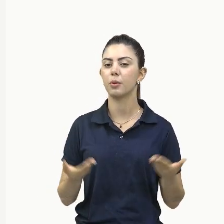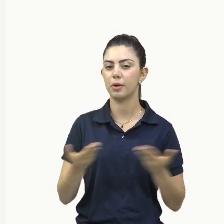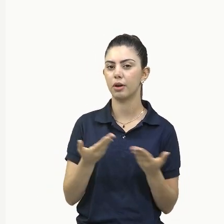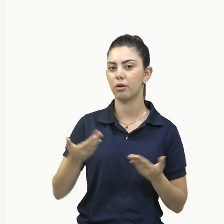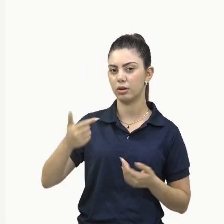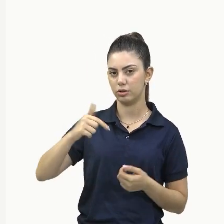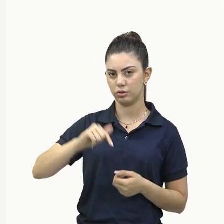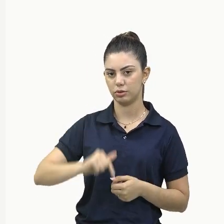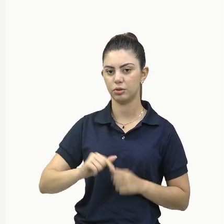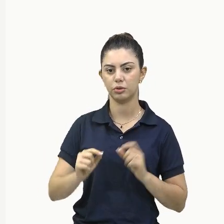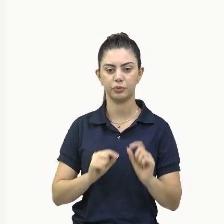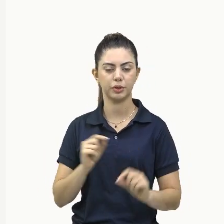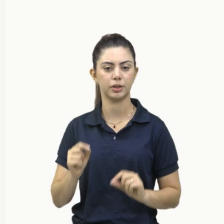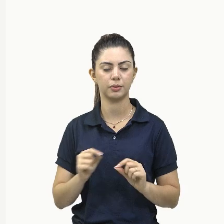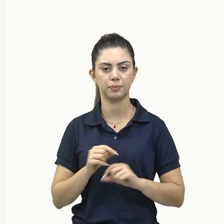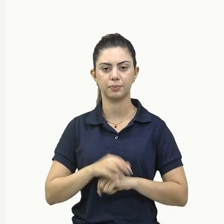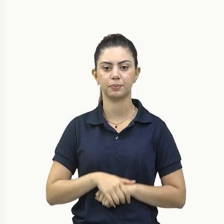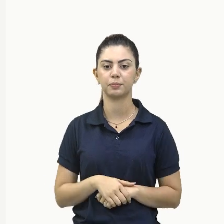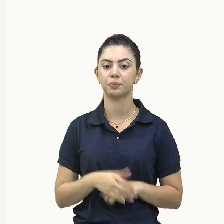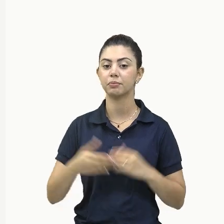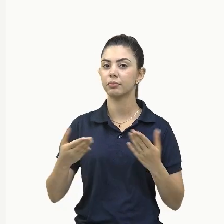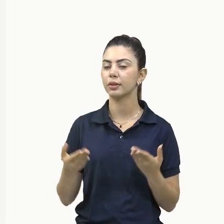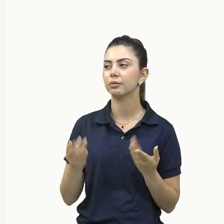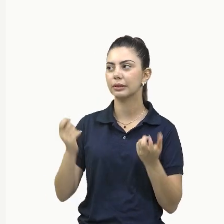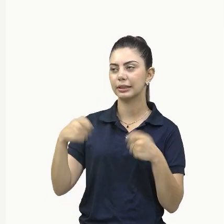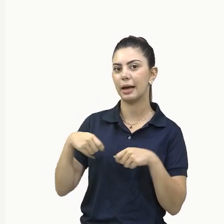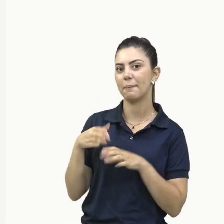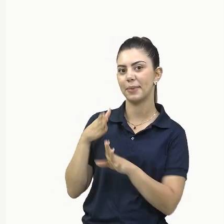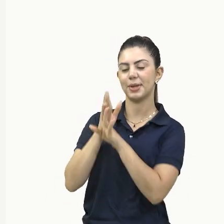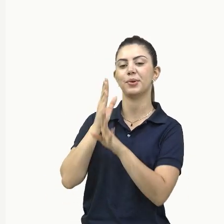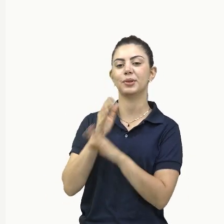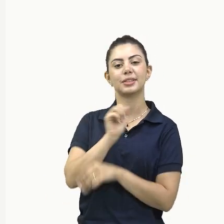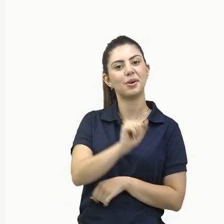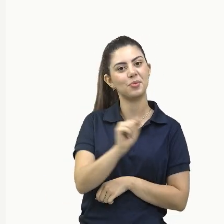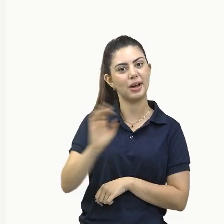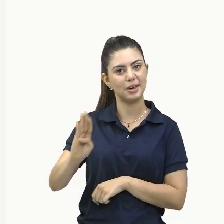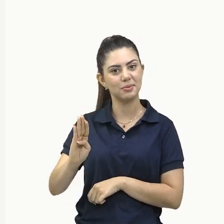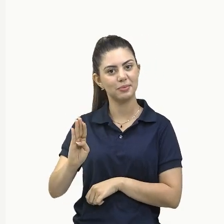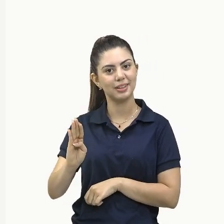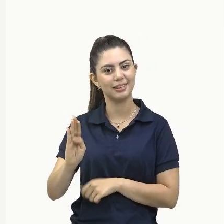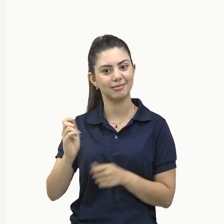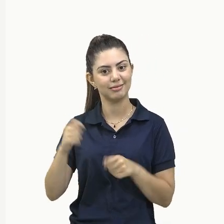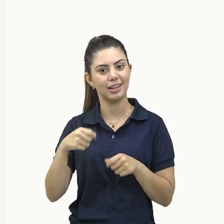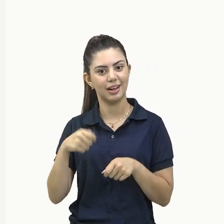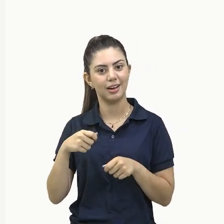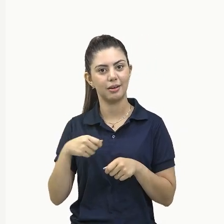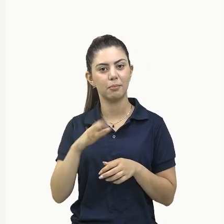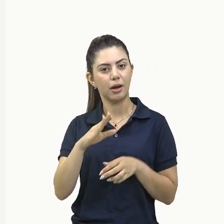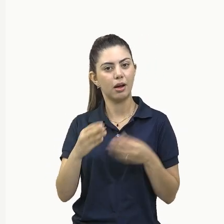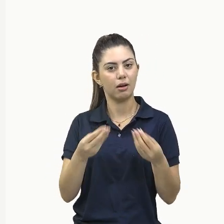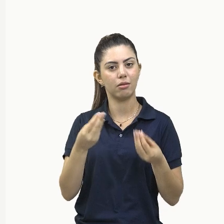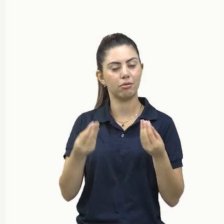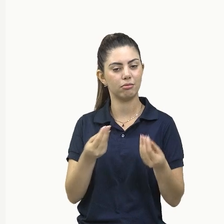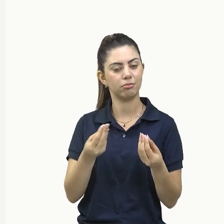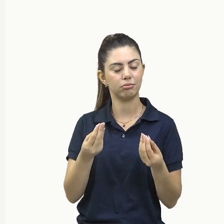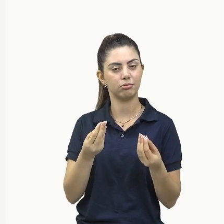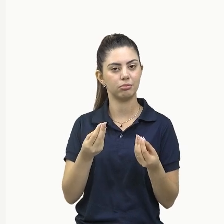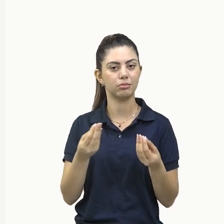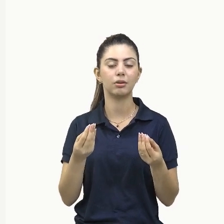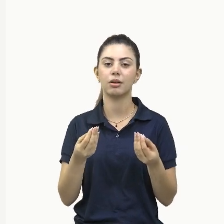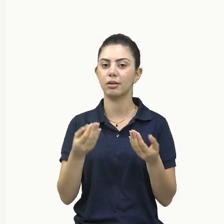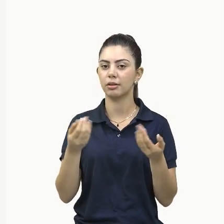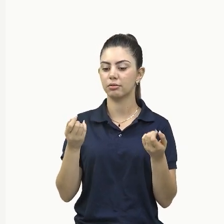aqui, nós podemos identificar justamente os elementos que vamos utilizar para calcular esse